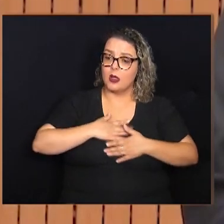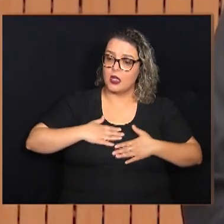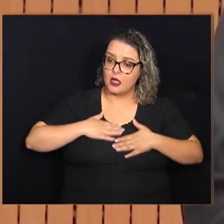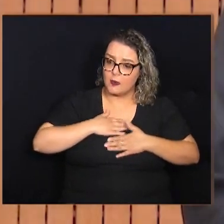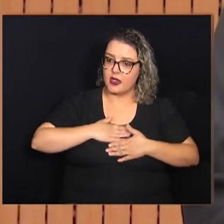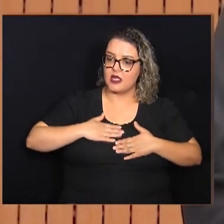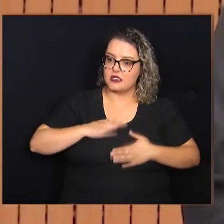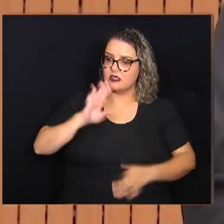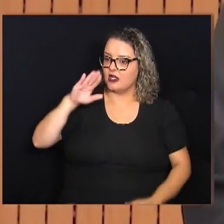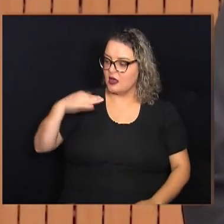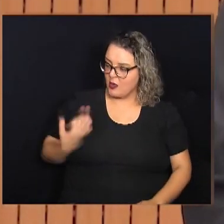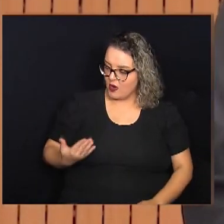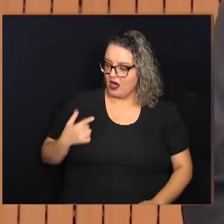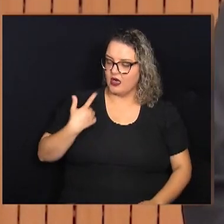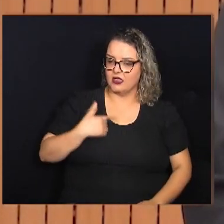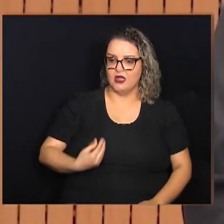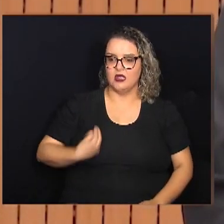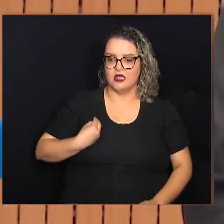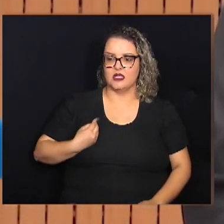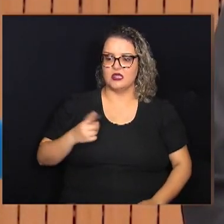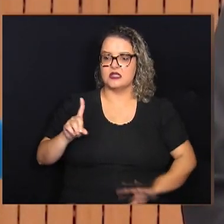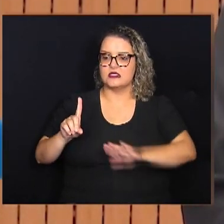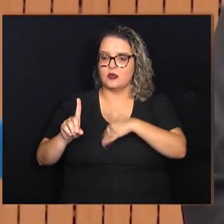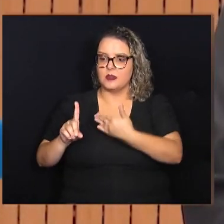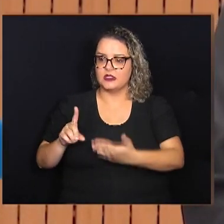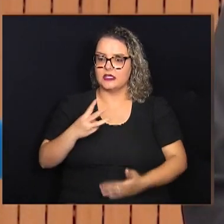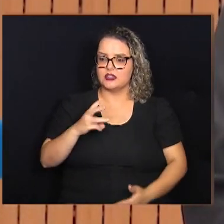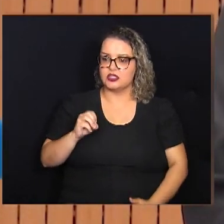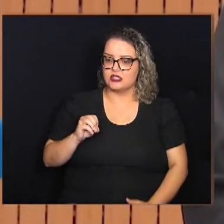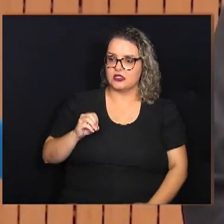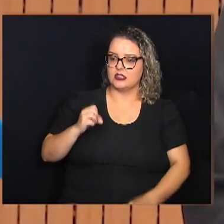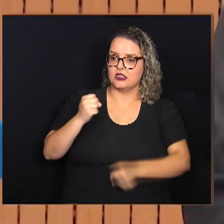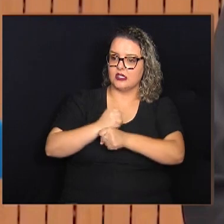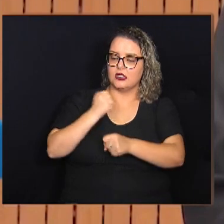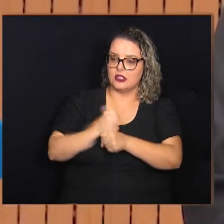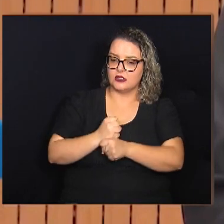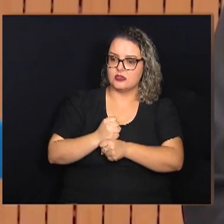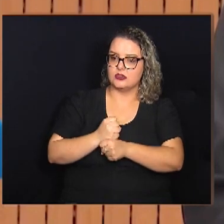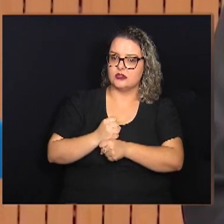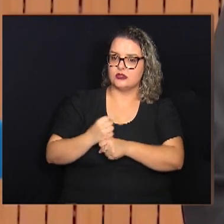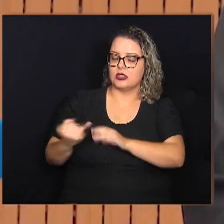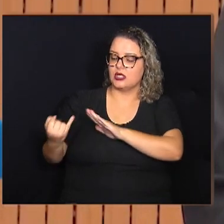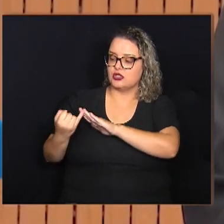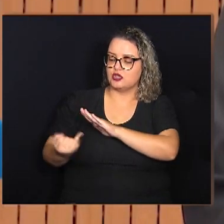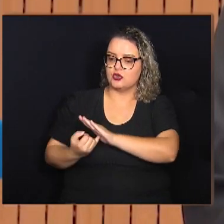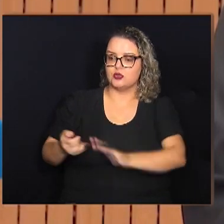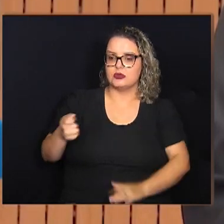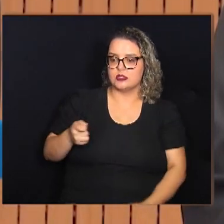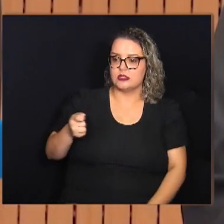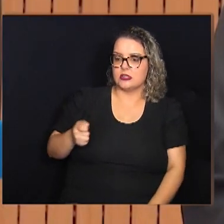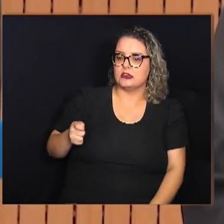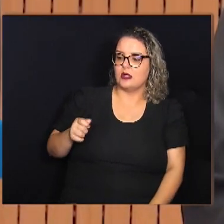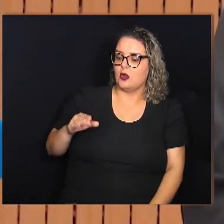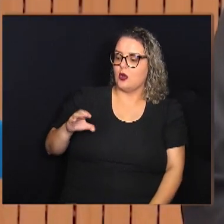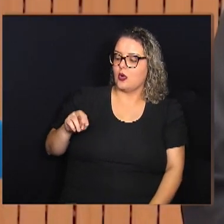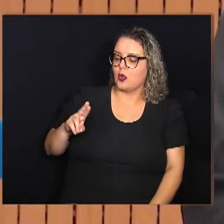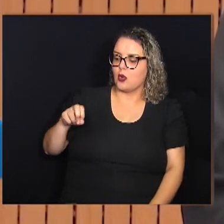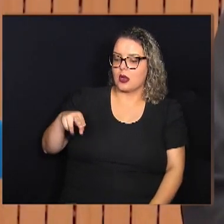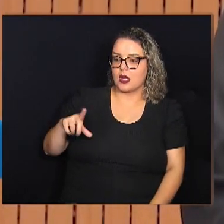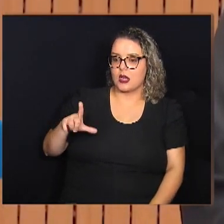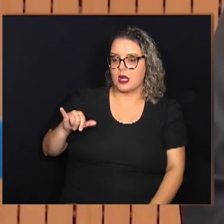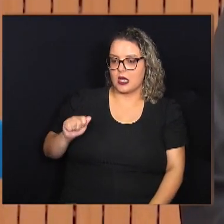volume arrecadado pela INDEC e os investimentos, né, na educação de trânsito, na sinalização. Então, é importante que